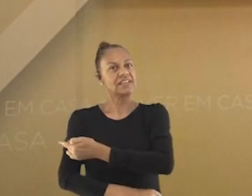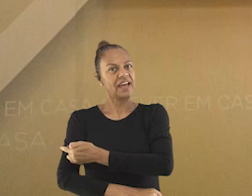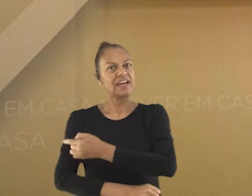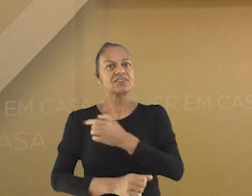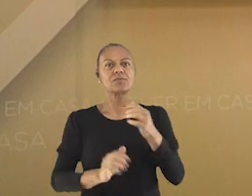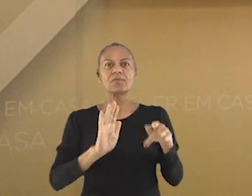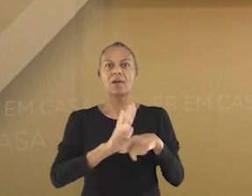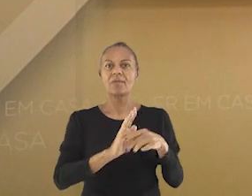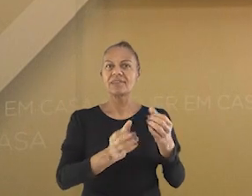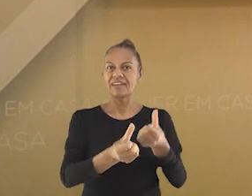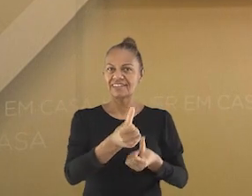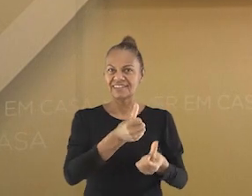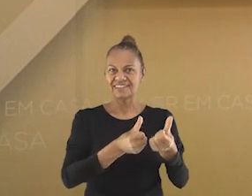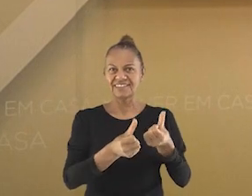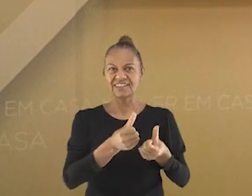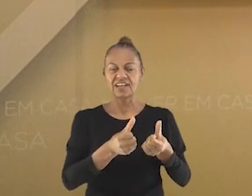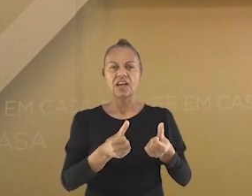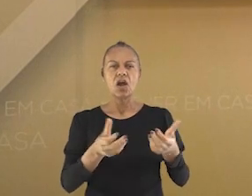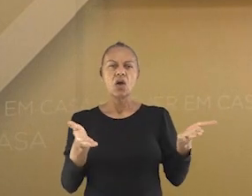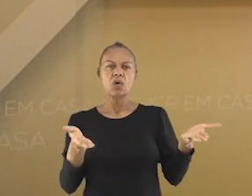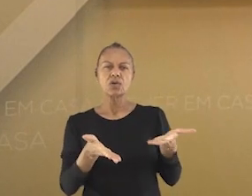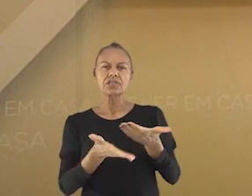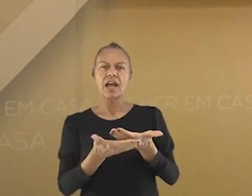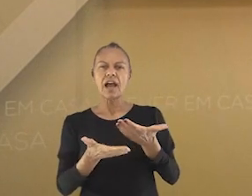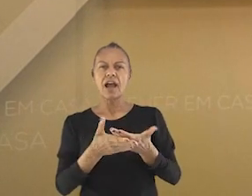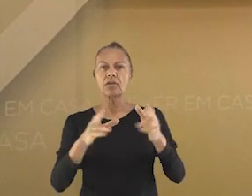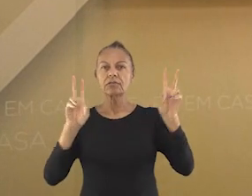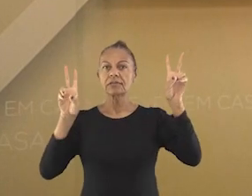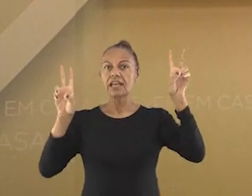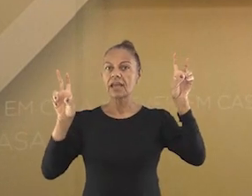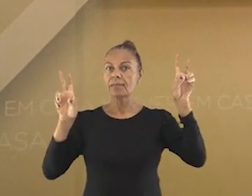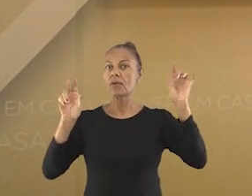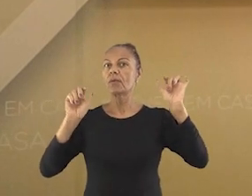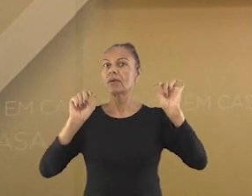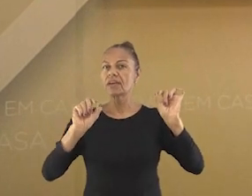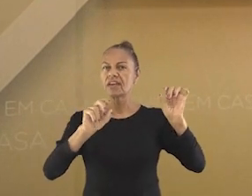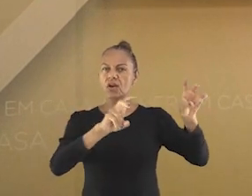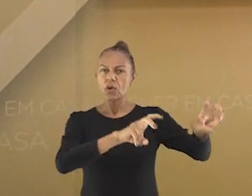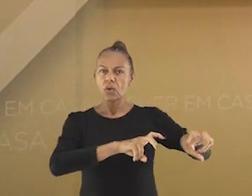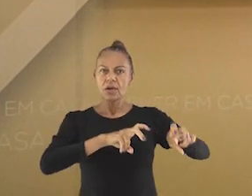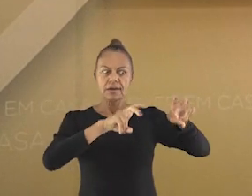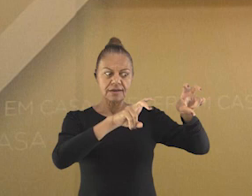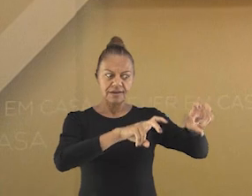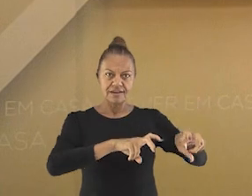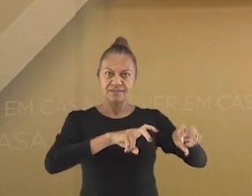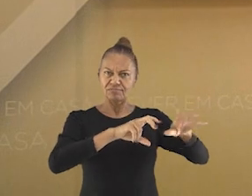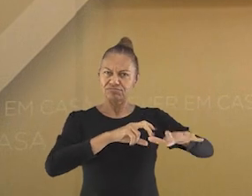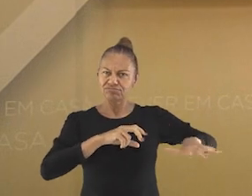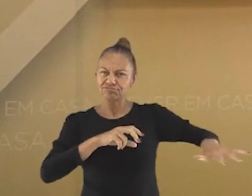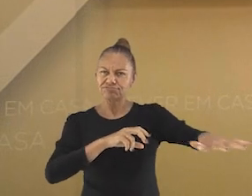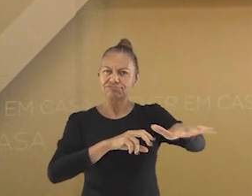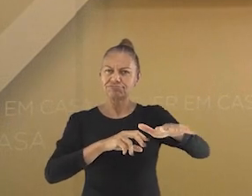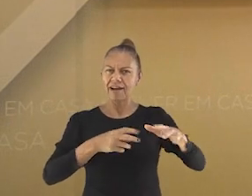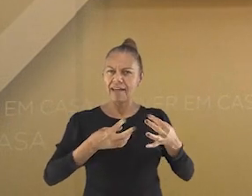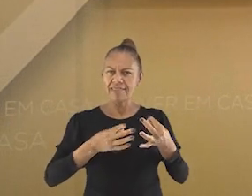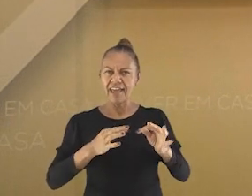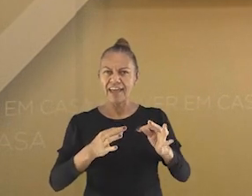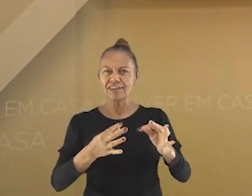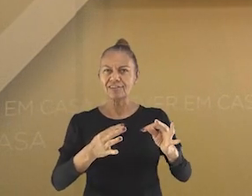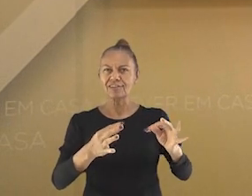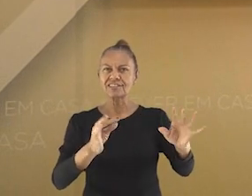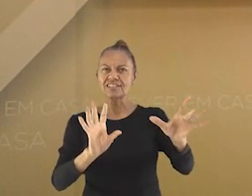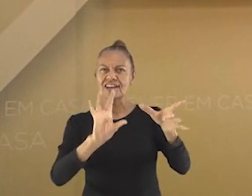Na aula de hoje vamos falar sobre o campo conectado, os impactos da tecnologia